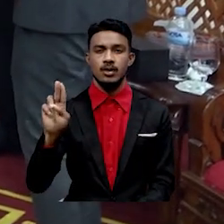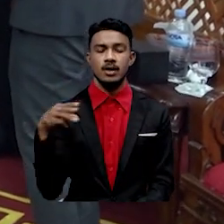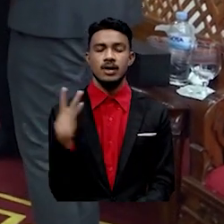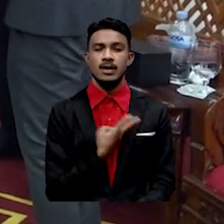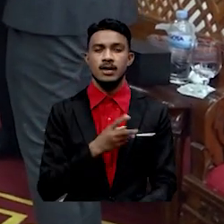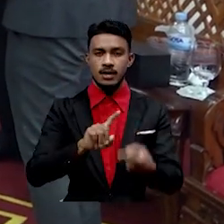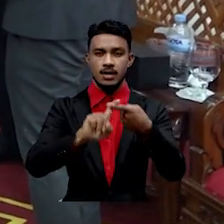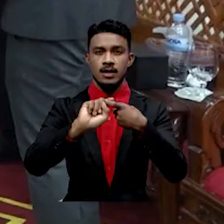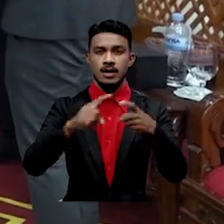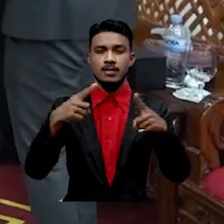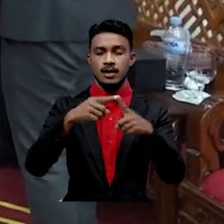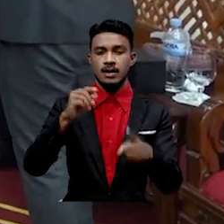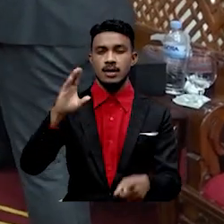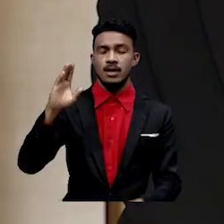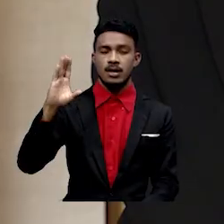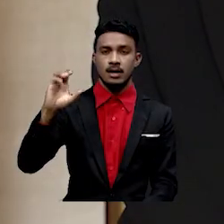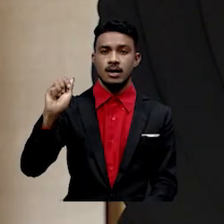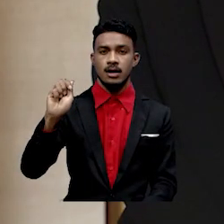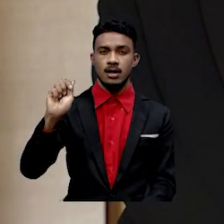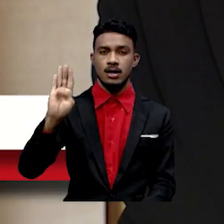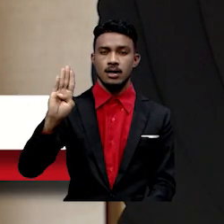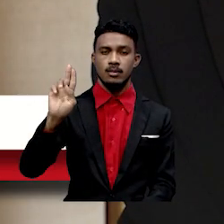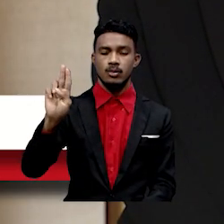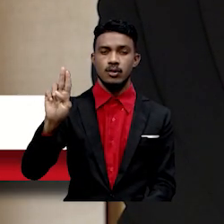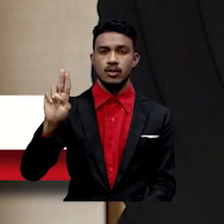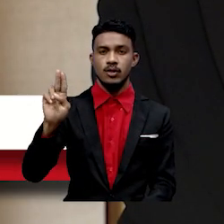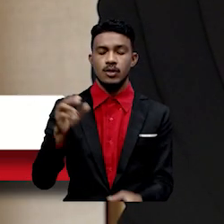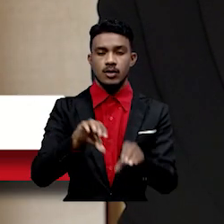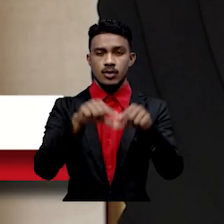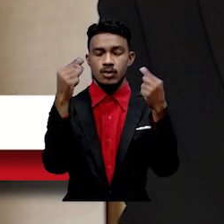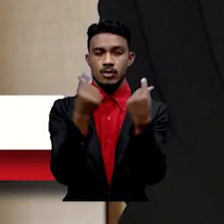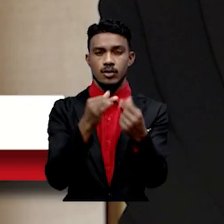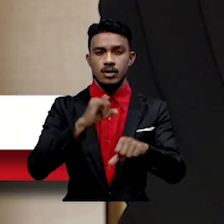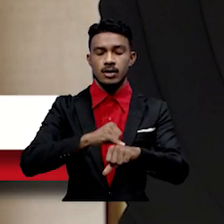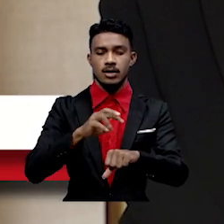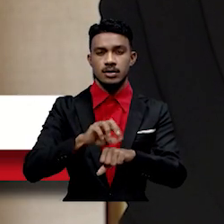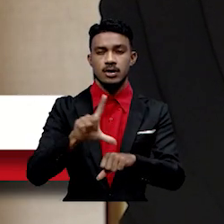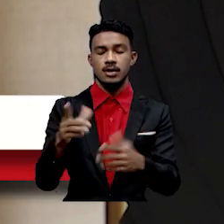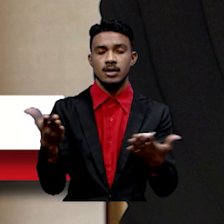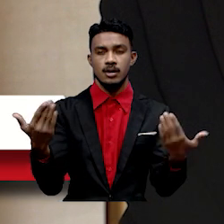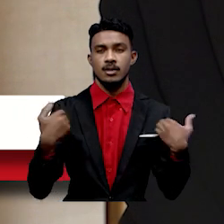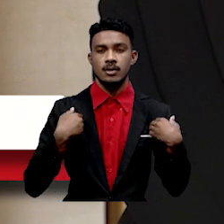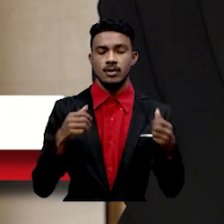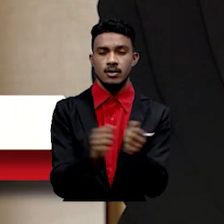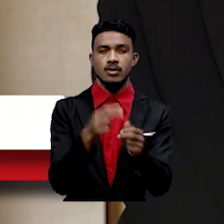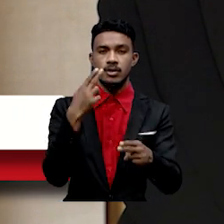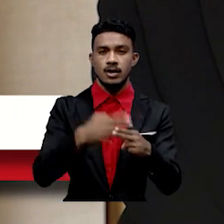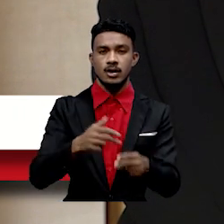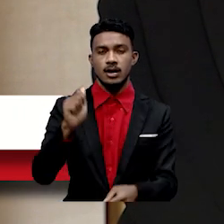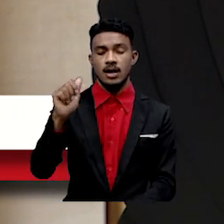ba, cabo internacional, grupo in ligonia, neve nara